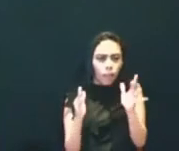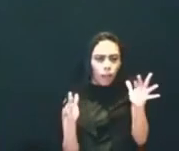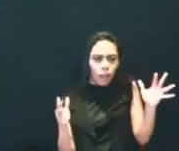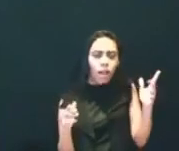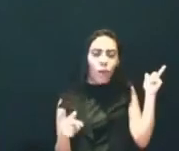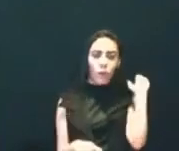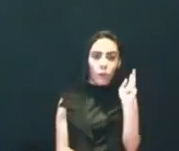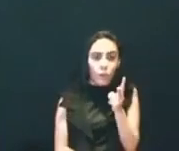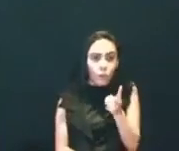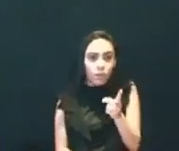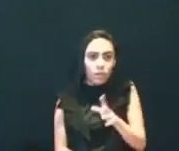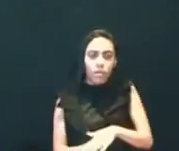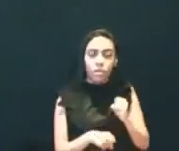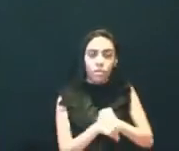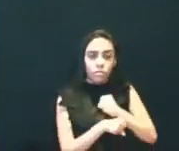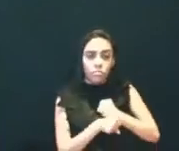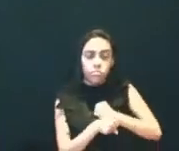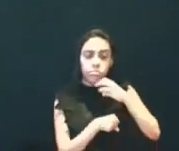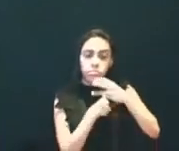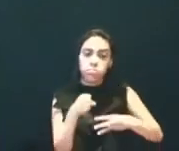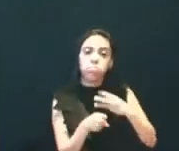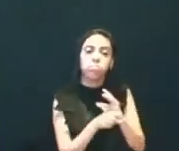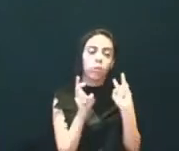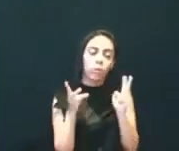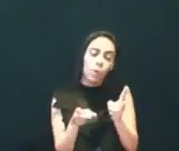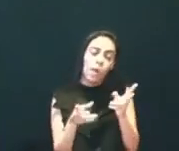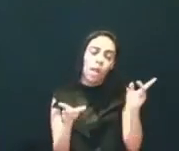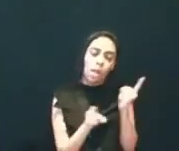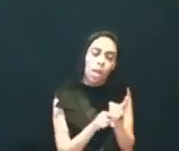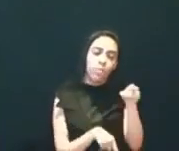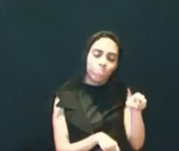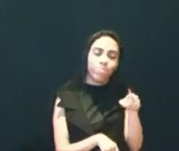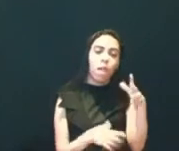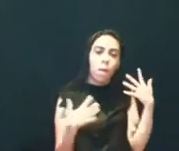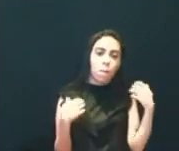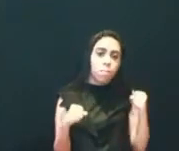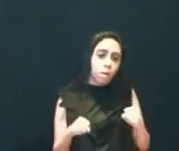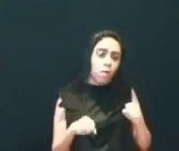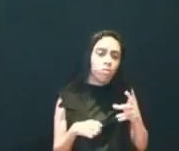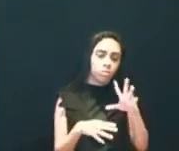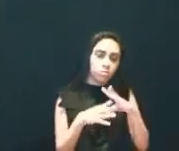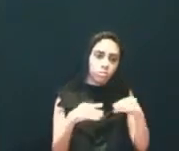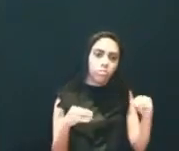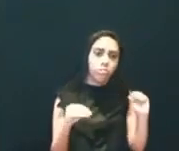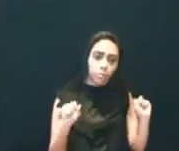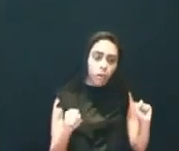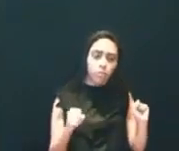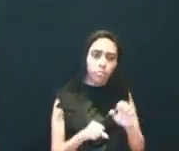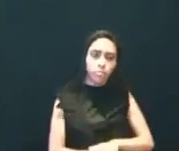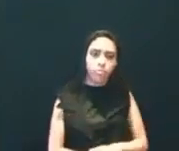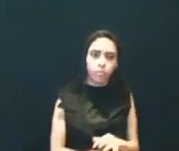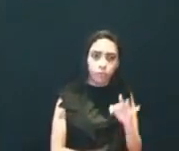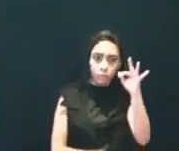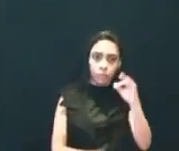tempo, acima de 3 anos, a gente pode dizer que esse paciente tem alta probabilidade de ficar curado.